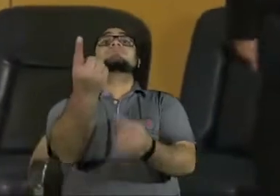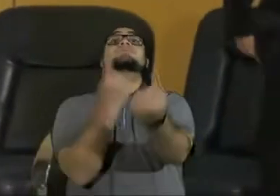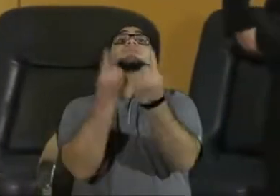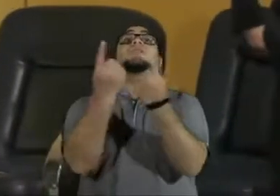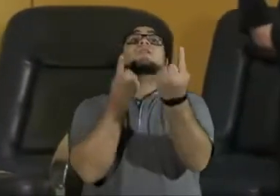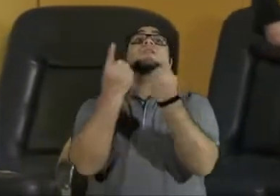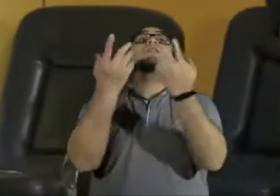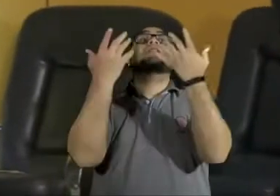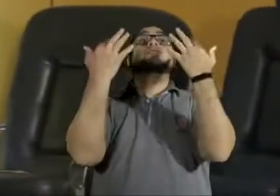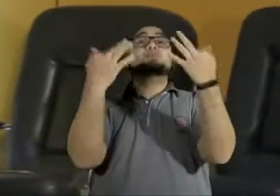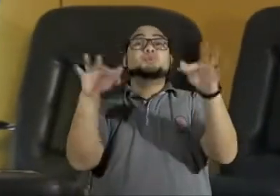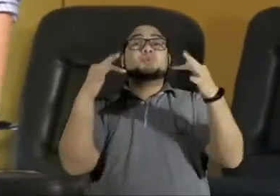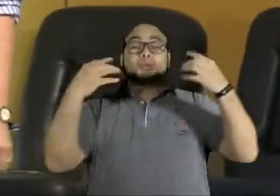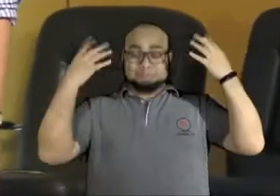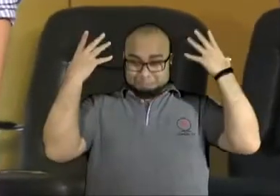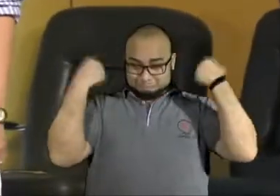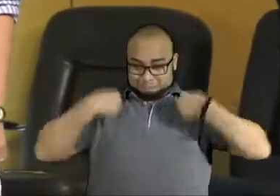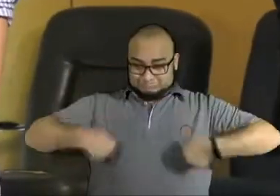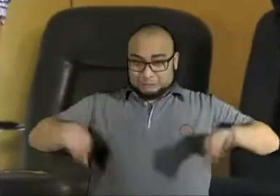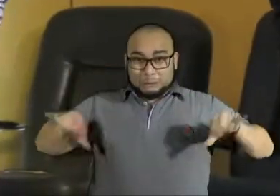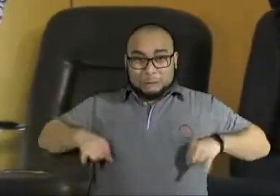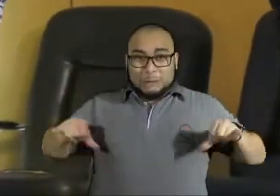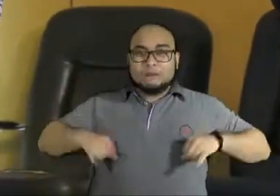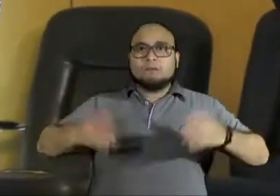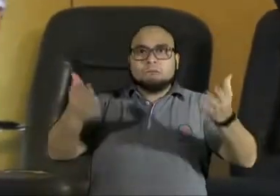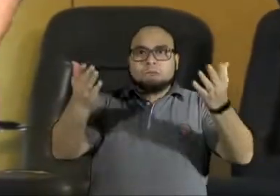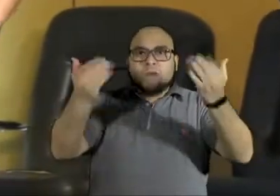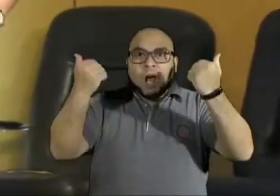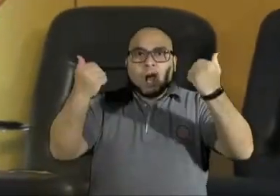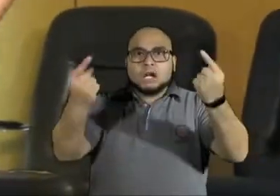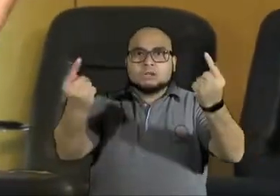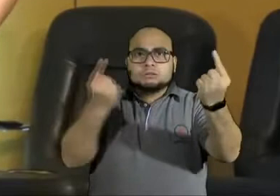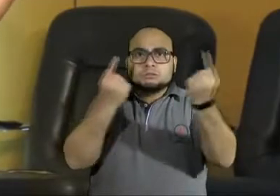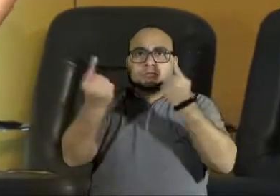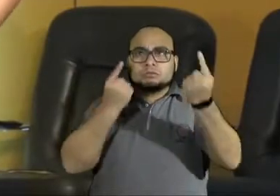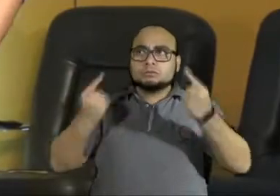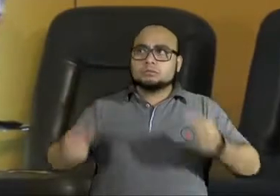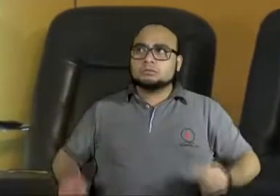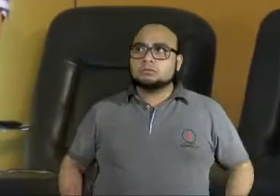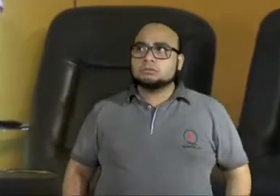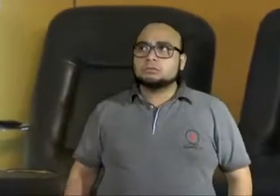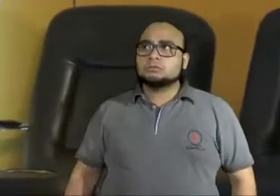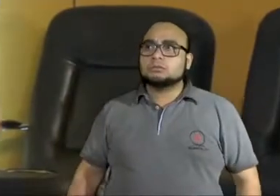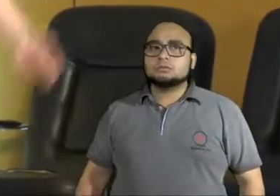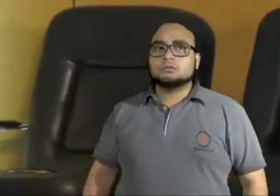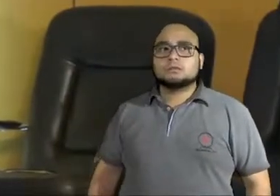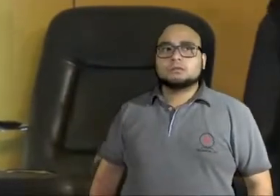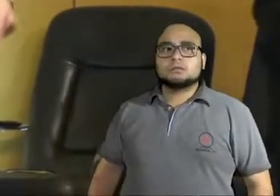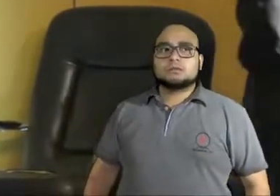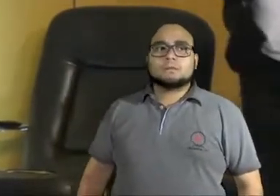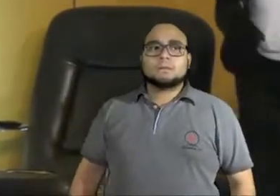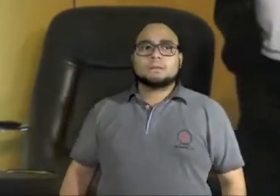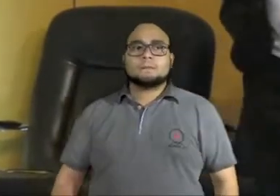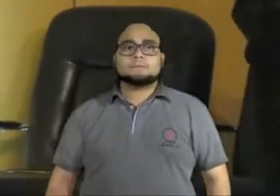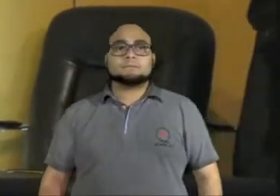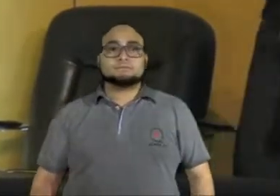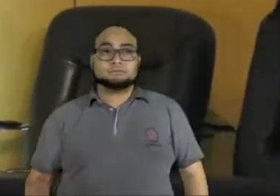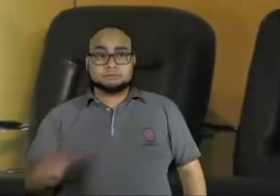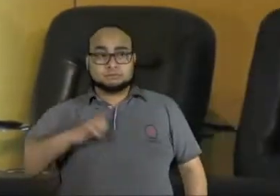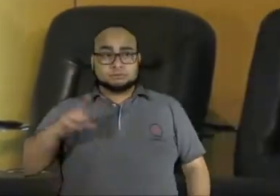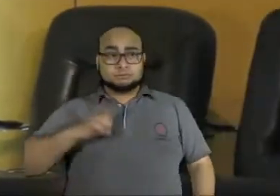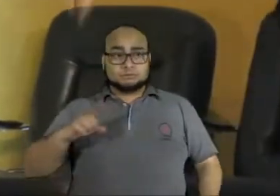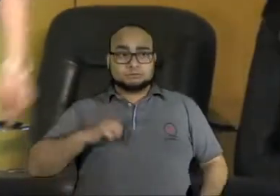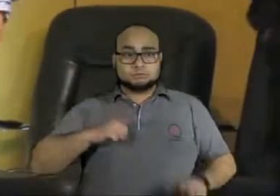Camila, minha parada é mais séria, vigia. Tô com 8 gramas de um bagulho aqui no bolso. Vou repartir, inclusive marquei o